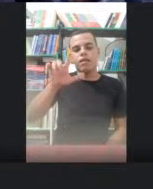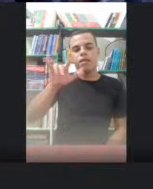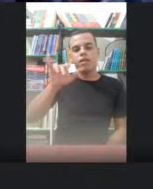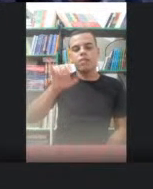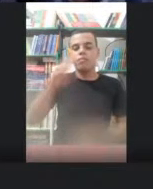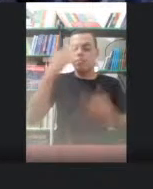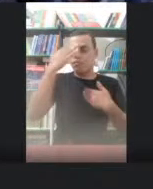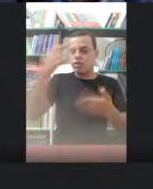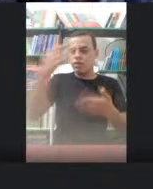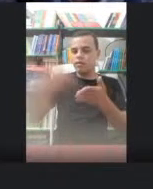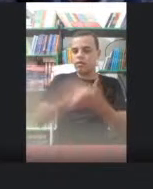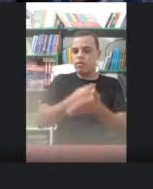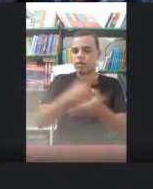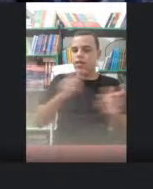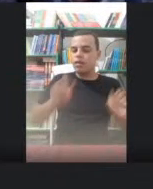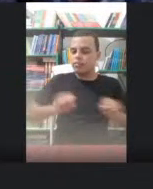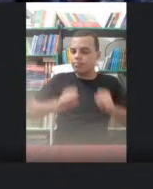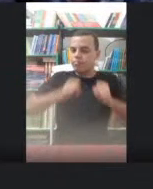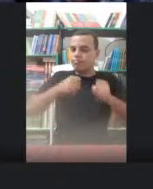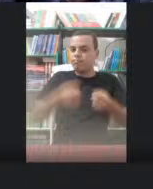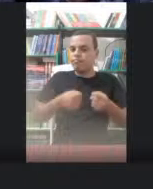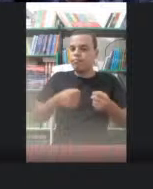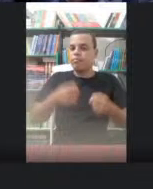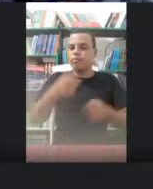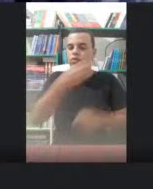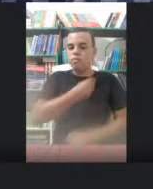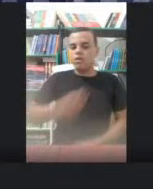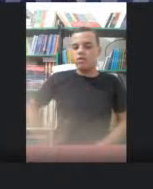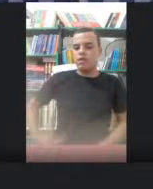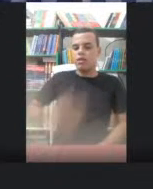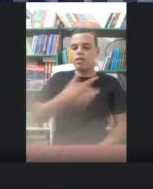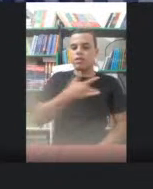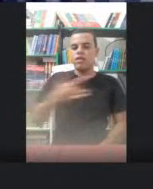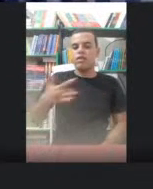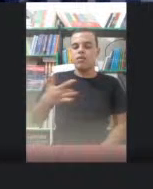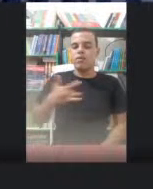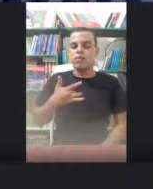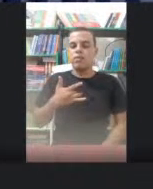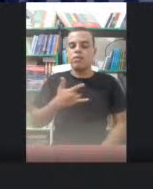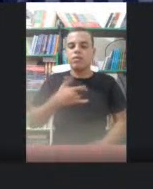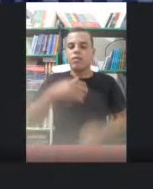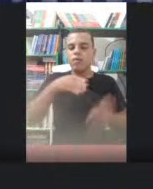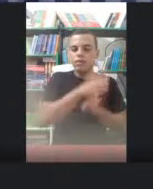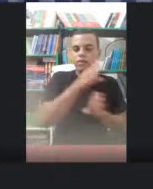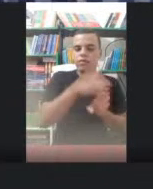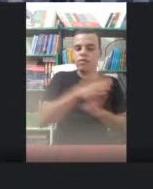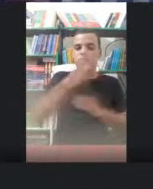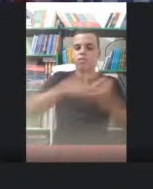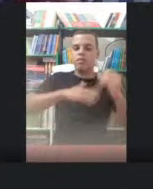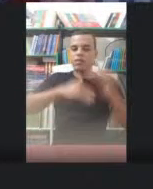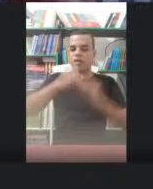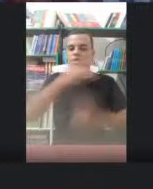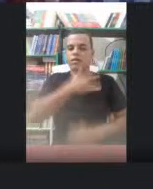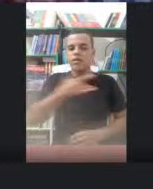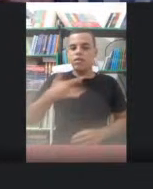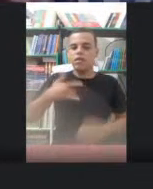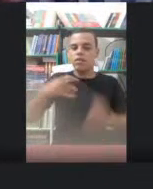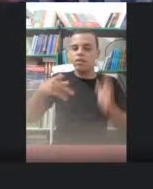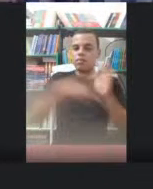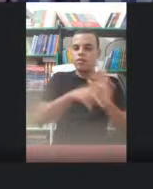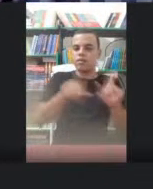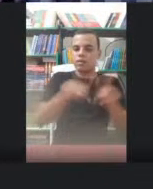É um esforço do Ministério da Saúde, dos conselhos de categoria, dos profissionais de saúde e das próprias